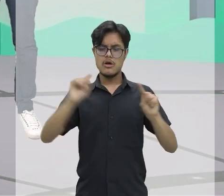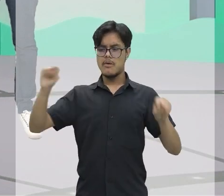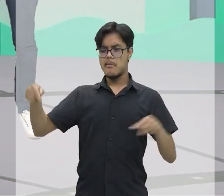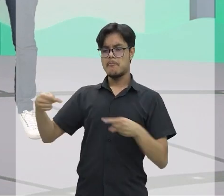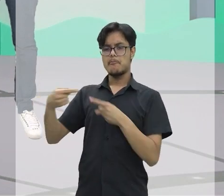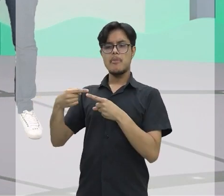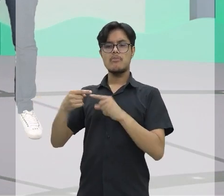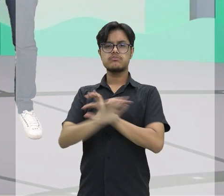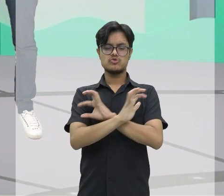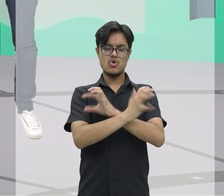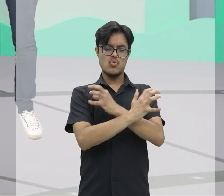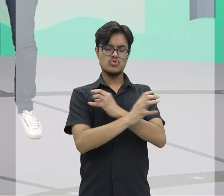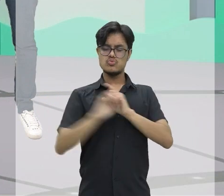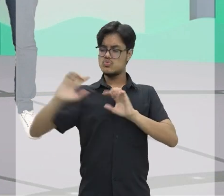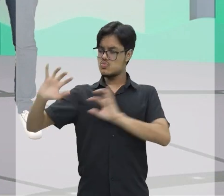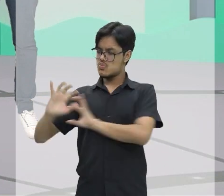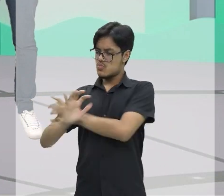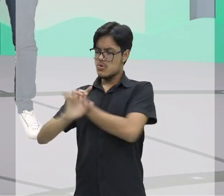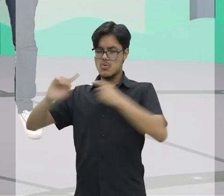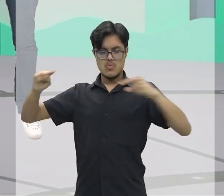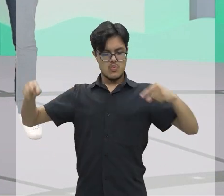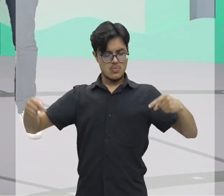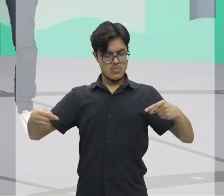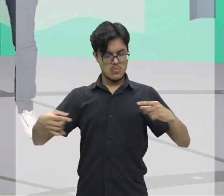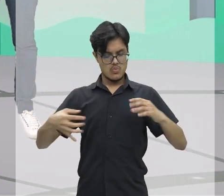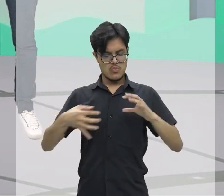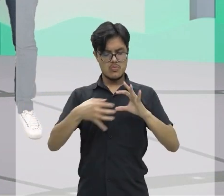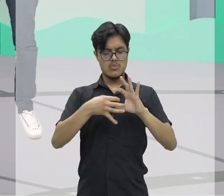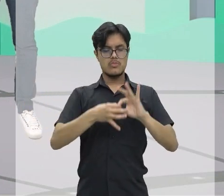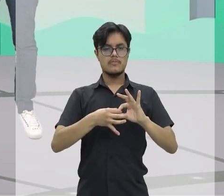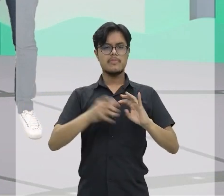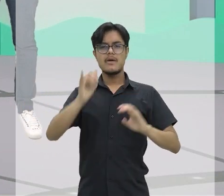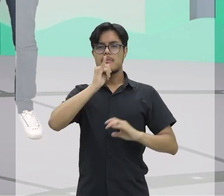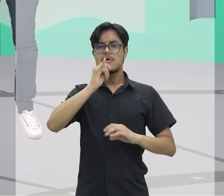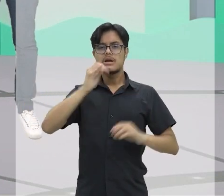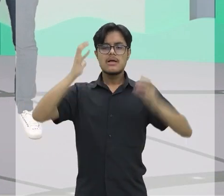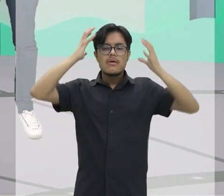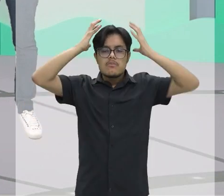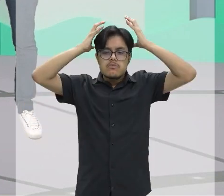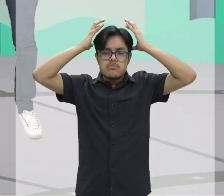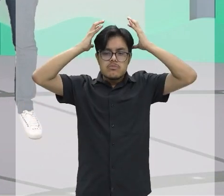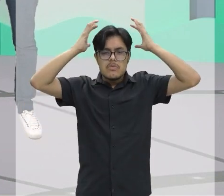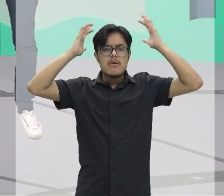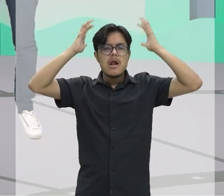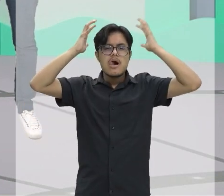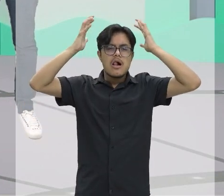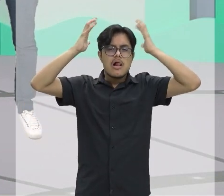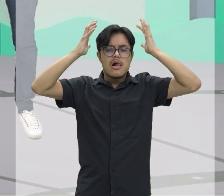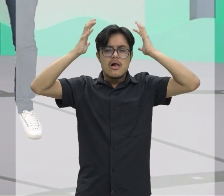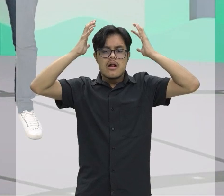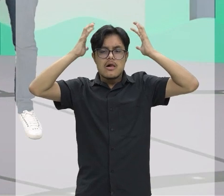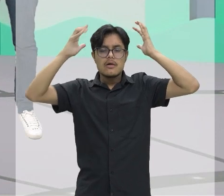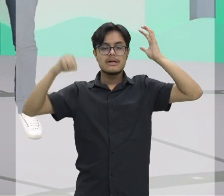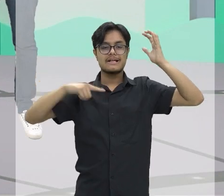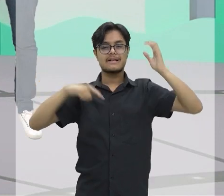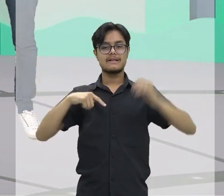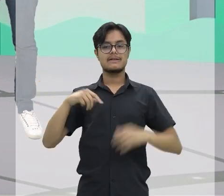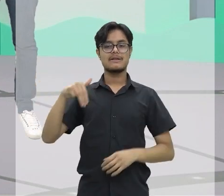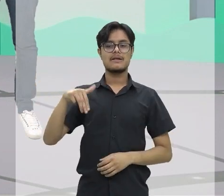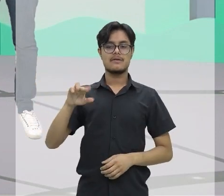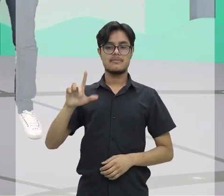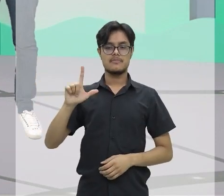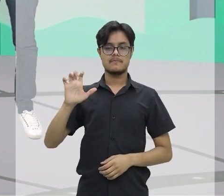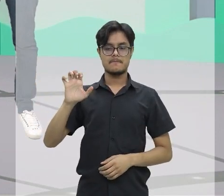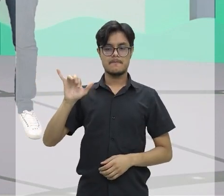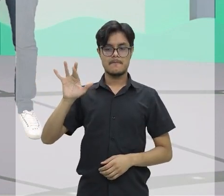fundindo. A gente observa, né, que o bebê ele tem uma estrutura um pouco mais mole aqui na cabeça, né, nessa região do crânio, que é a chamada moleira, que a gente